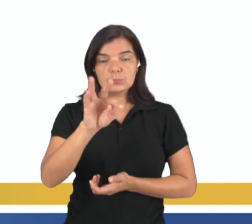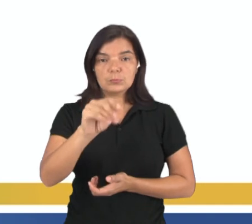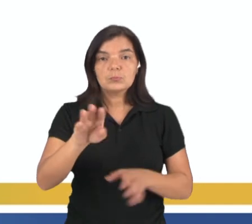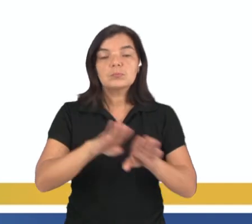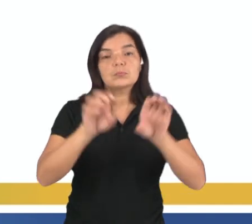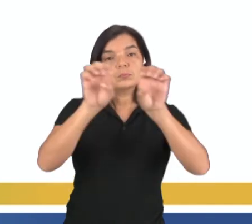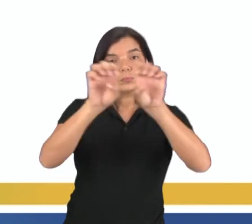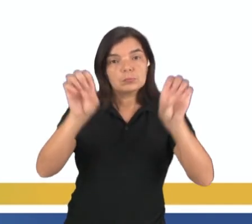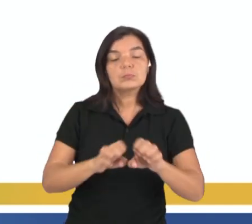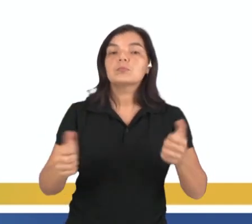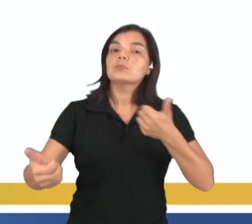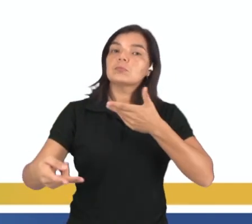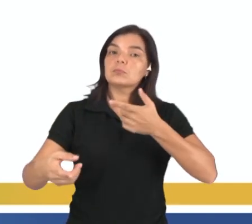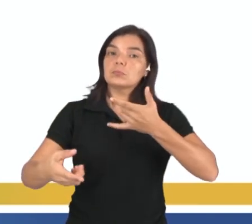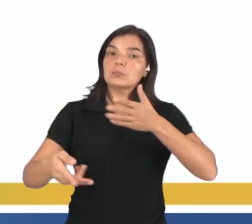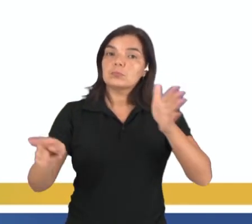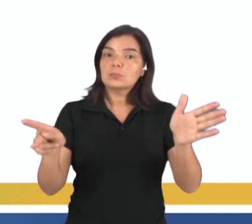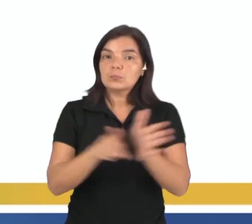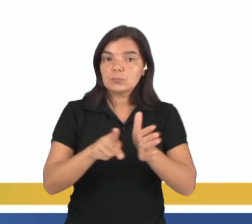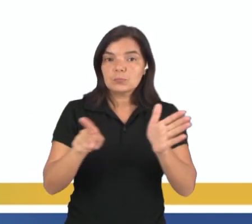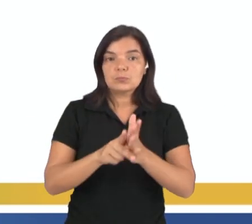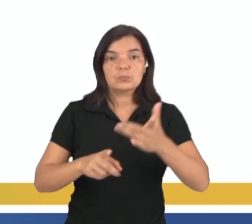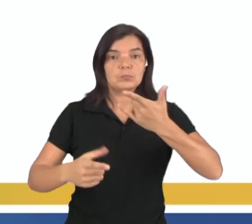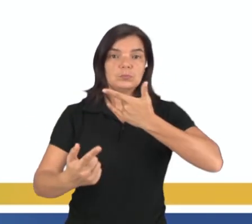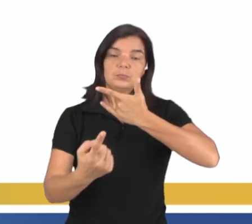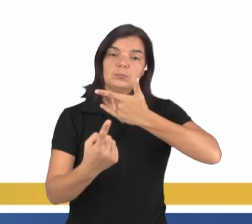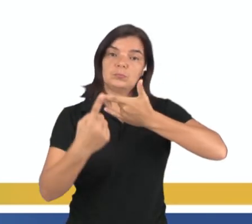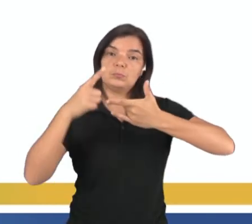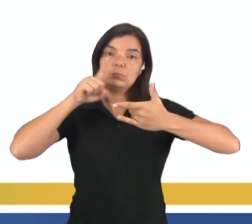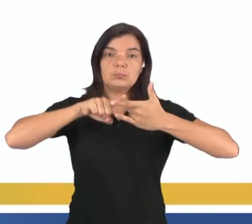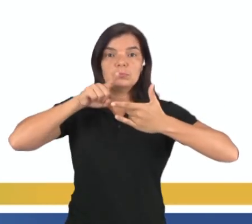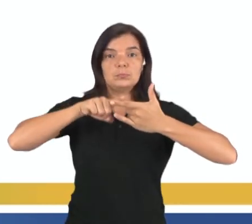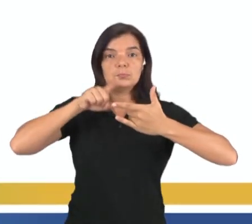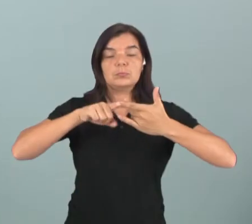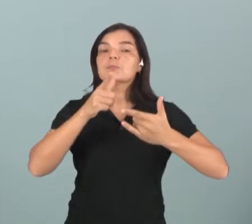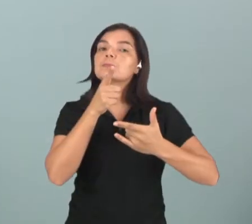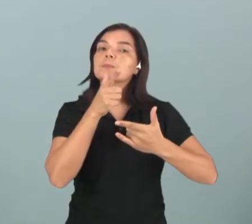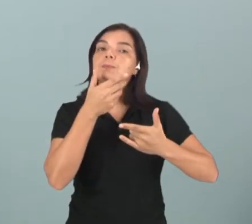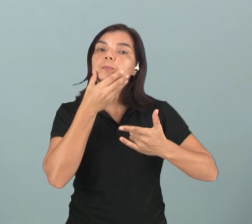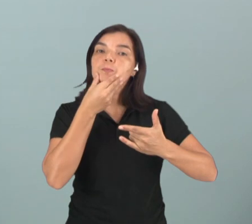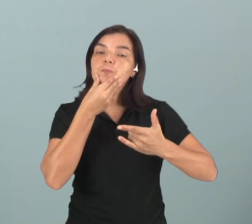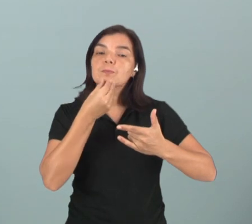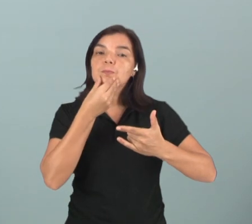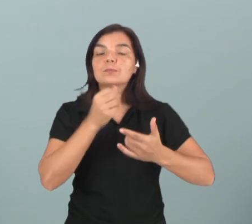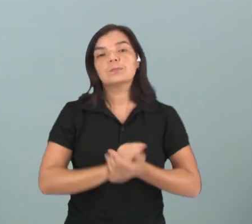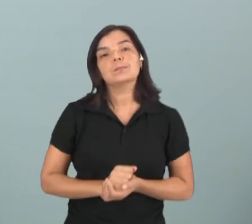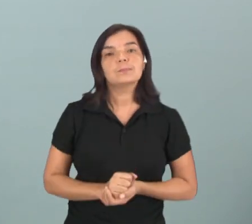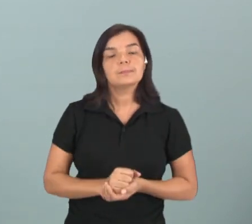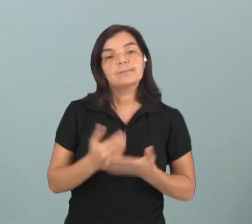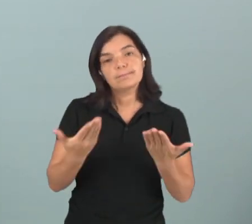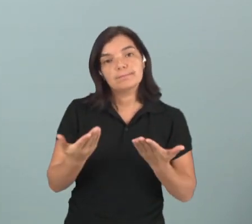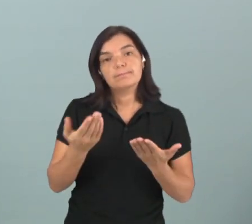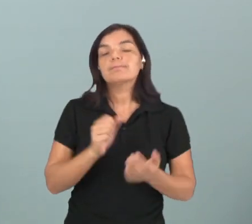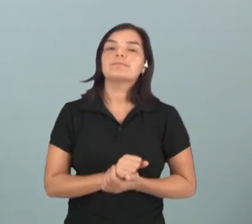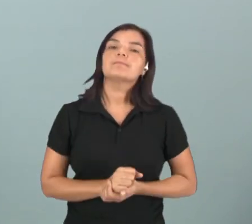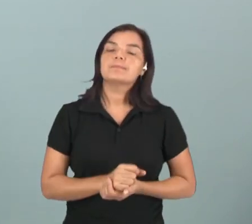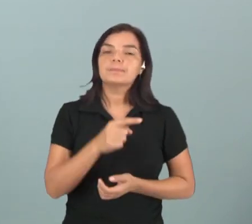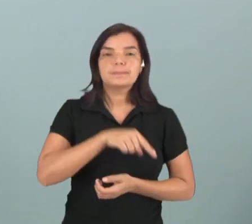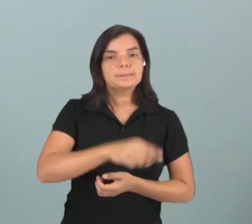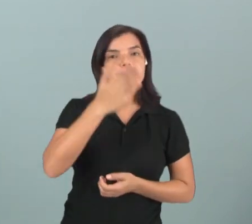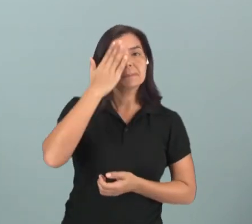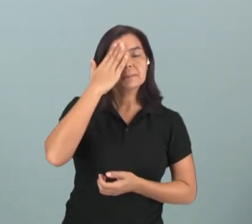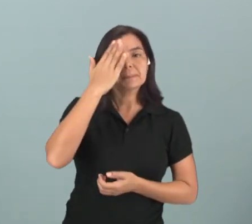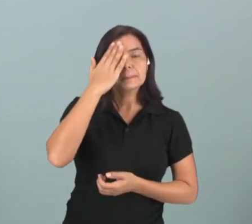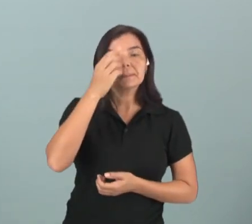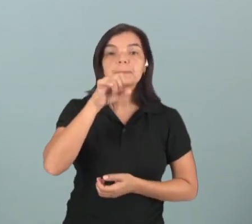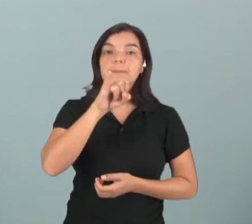que vão estar relacionadas ao sistema reprodutor masculino. Bom, pessoal, eu espero que vocês tenham